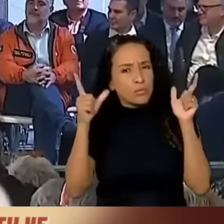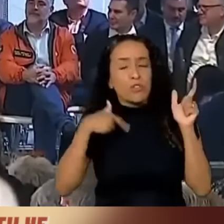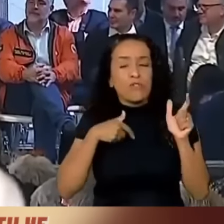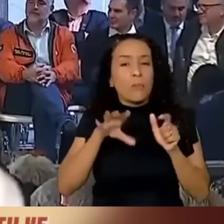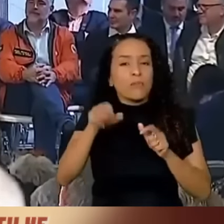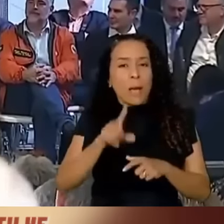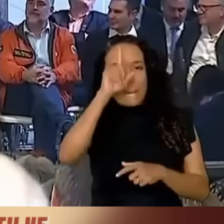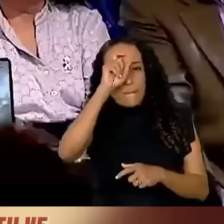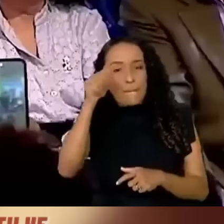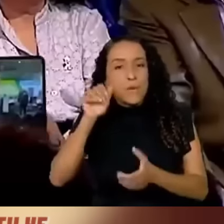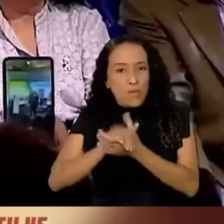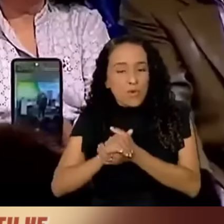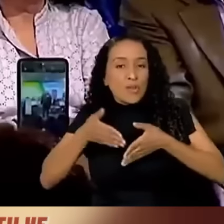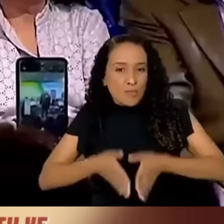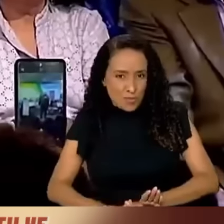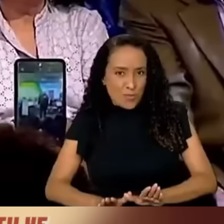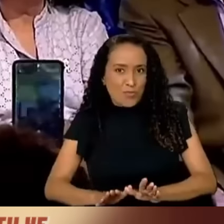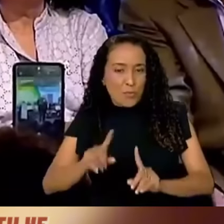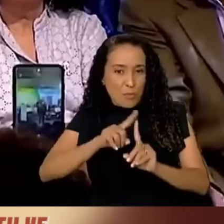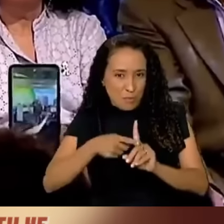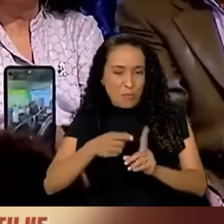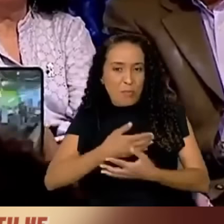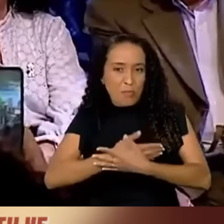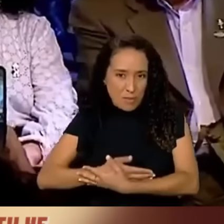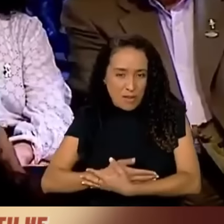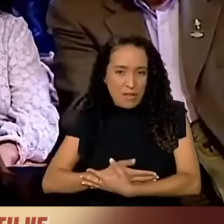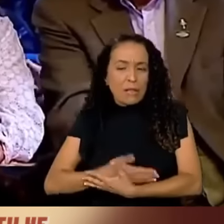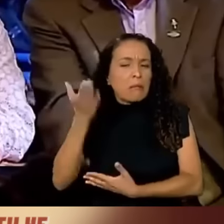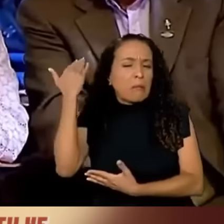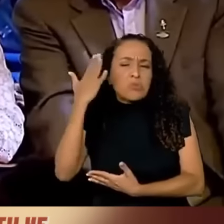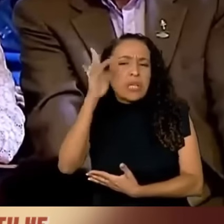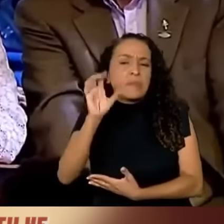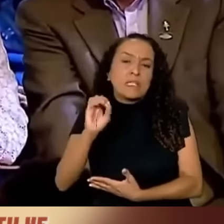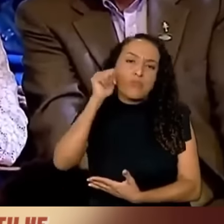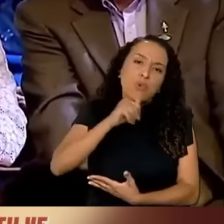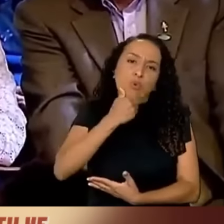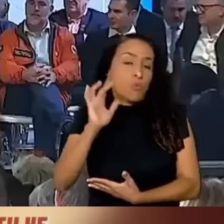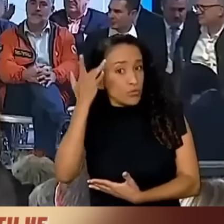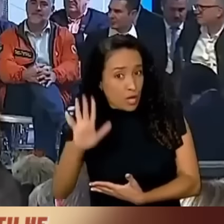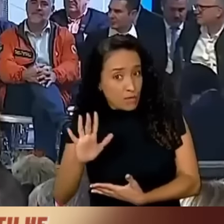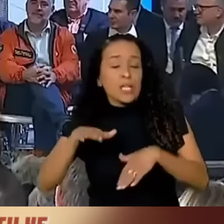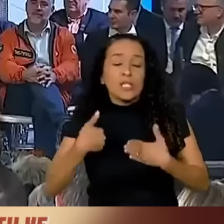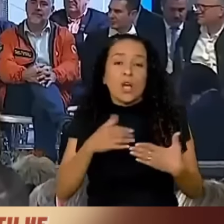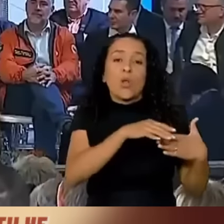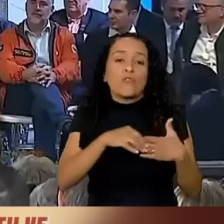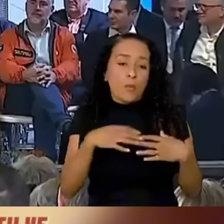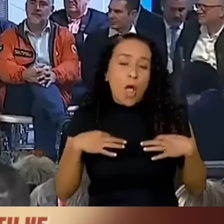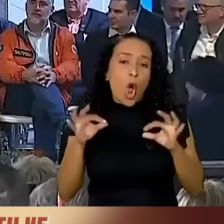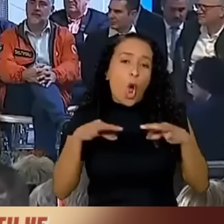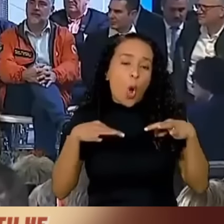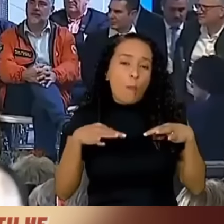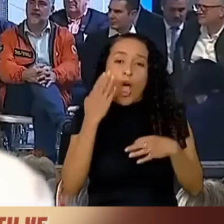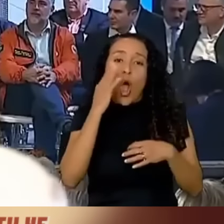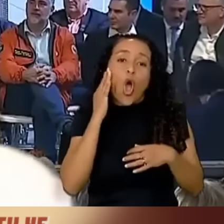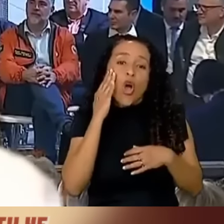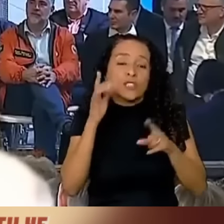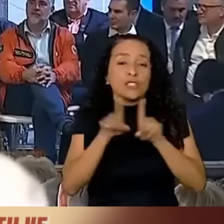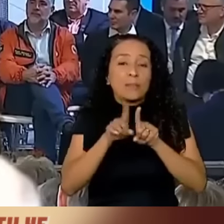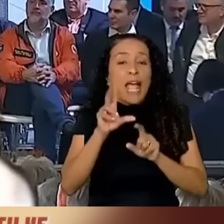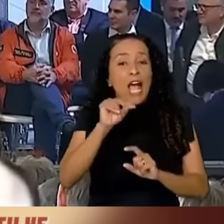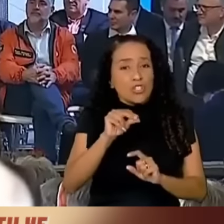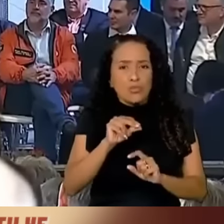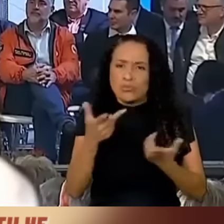mulher no hospital que tinha dado à luz. E naquele tempo a gente não sabia se era homem ou mulher. Então eu levei uma roupinha cor-de-rosa e levei uma roupinha